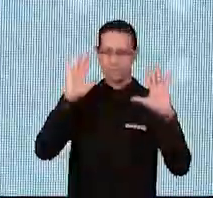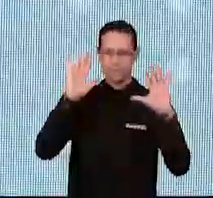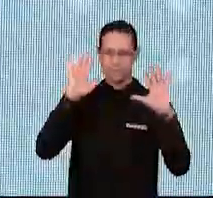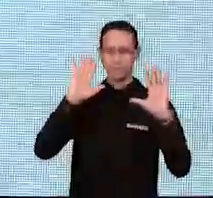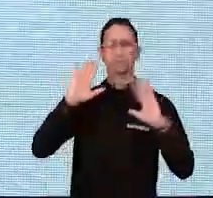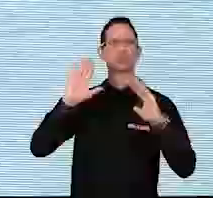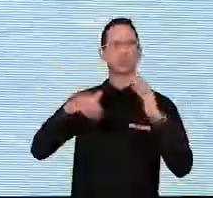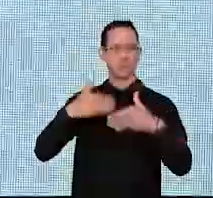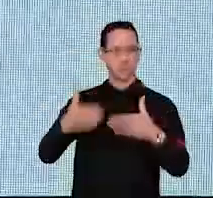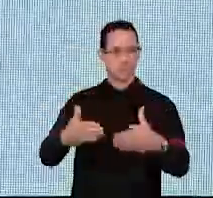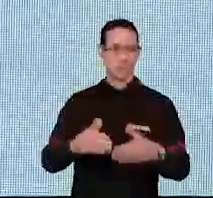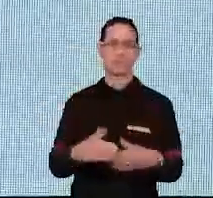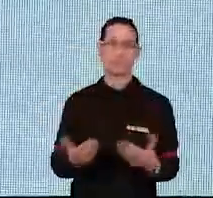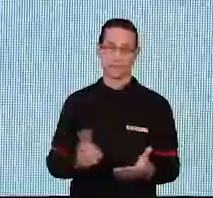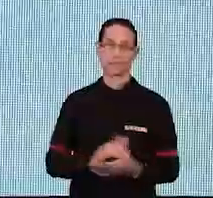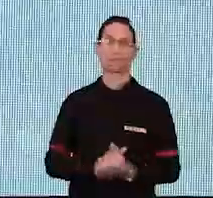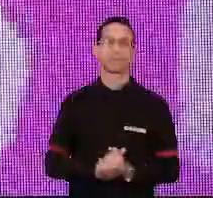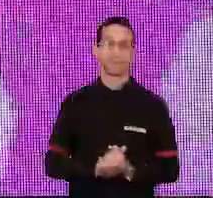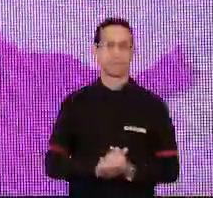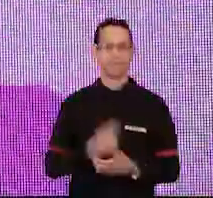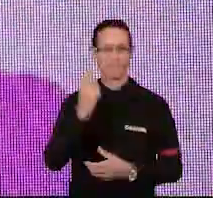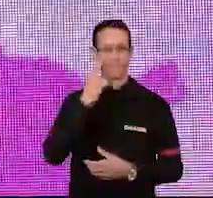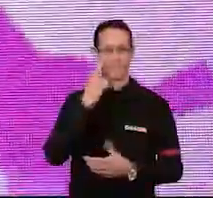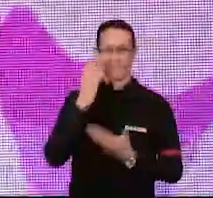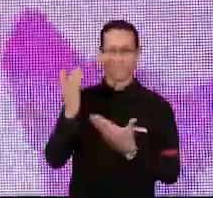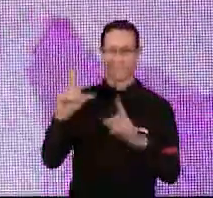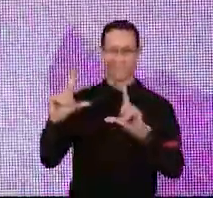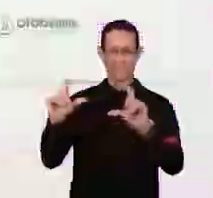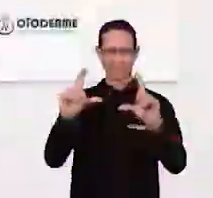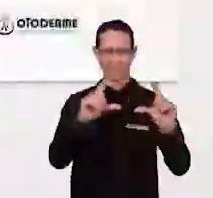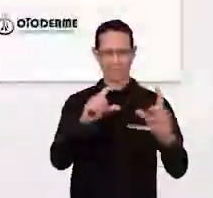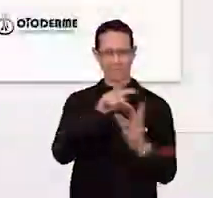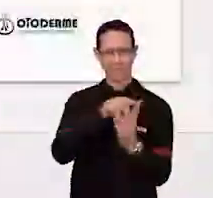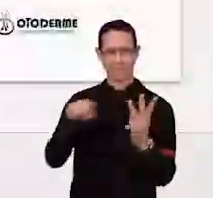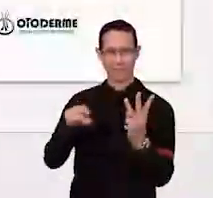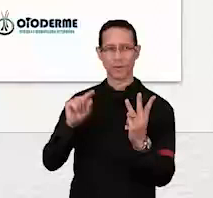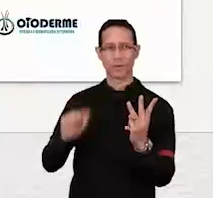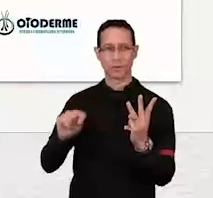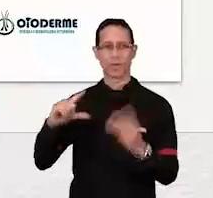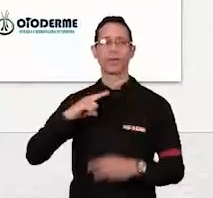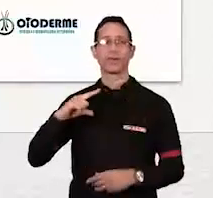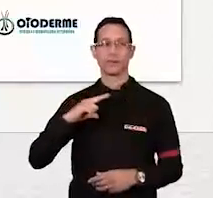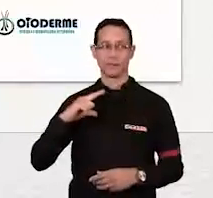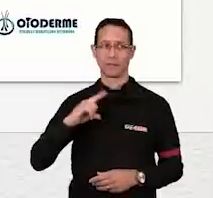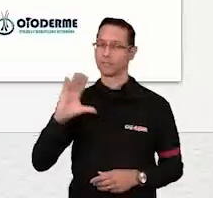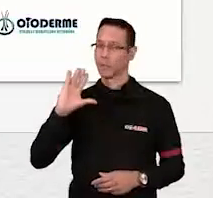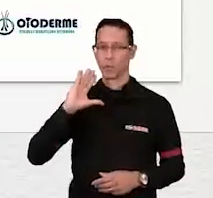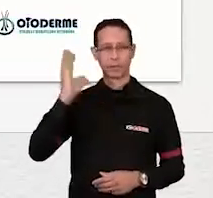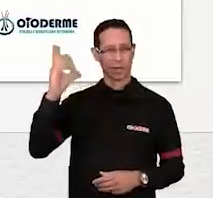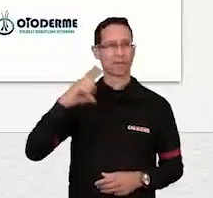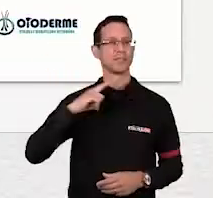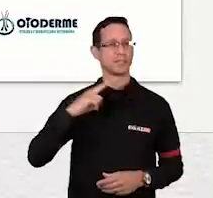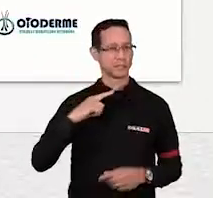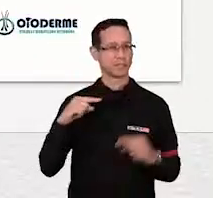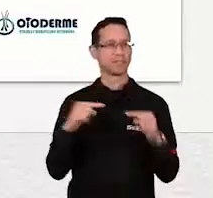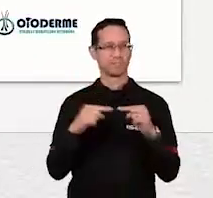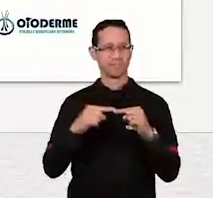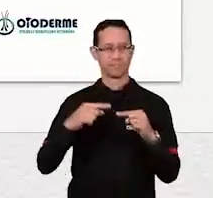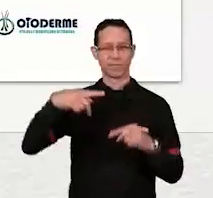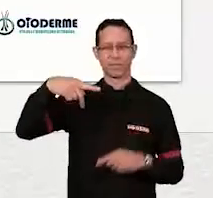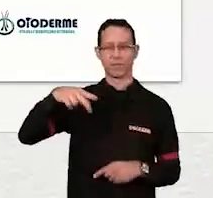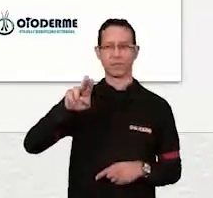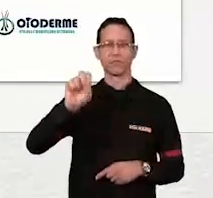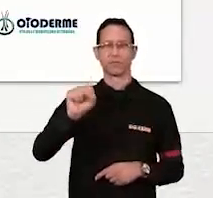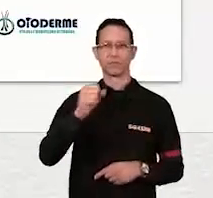um passo para frente. E essas imagens estão aí para contemplar 2 tipos de otite que chegam na clínica representadas por pus.